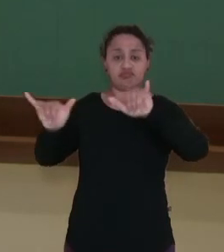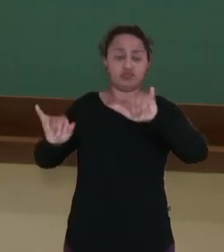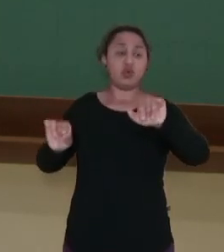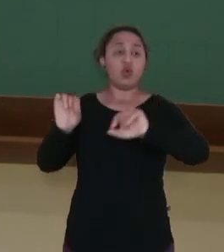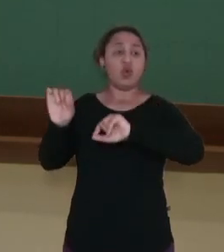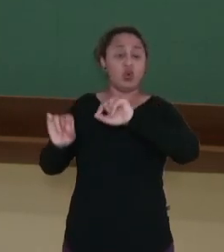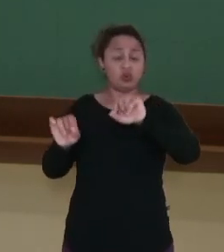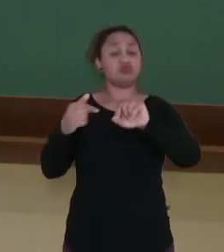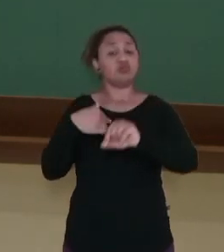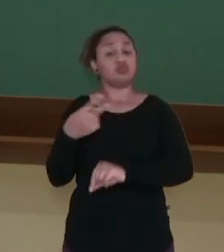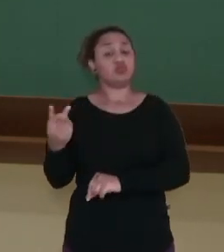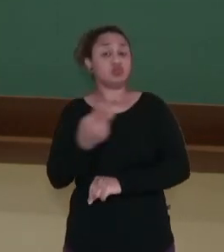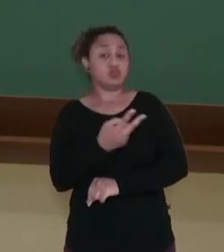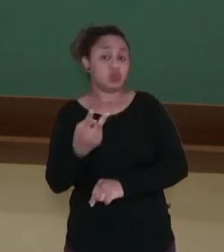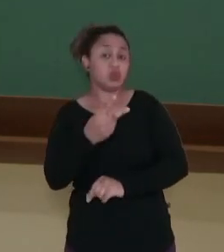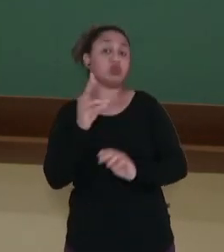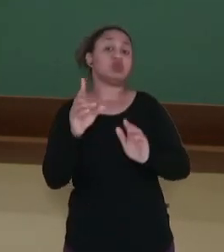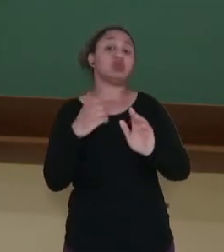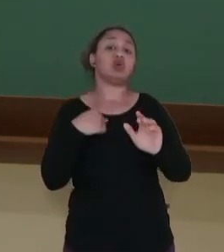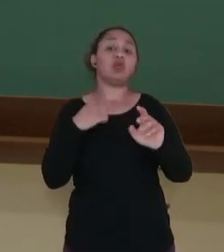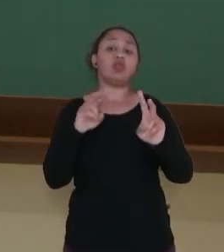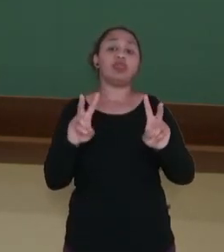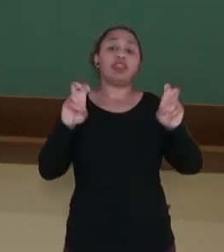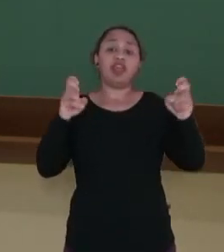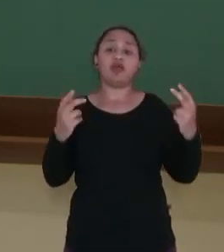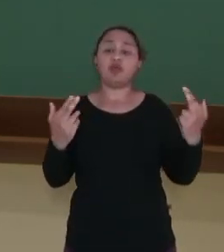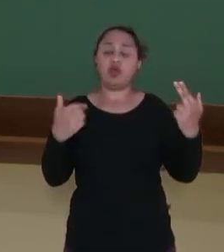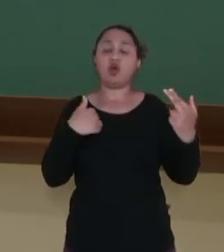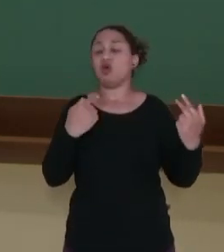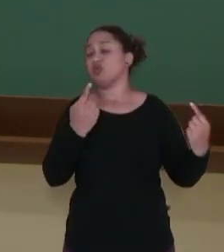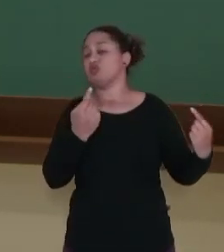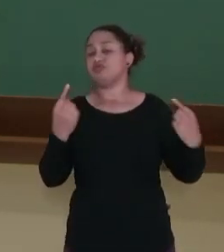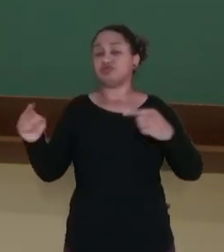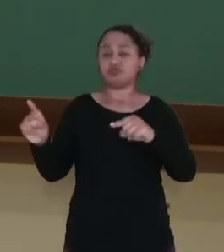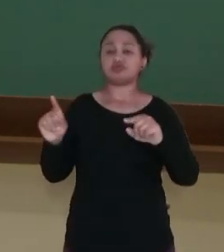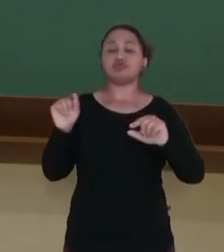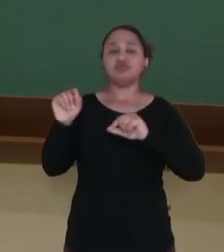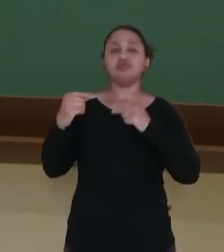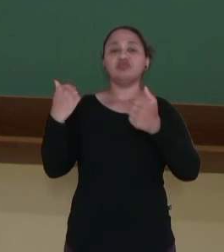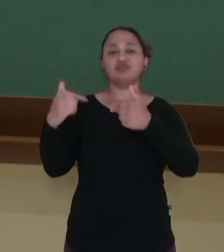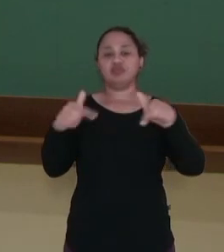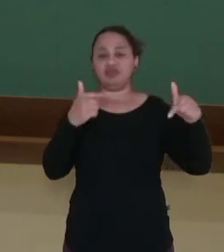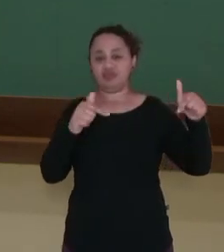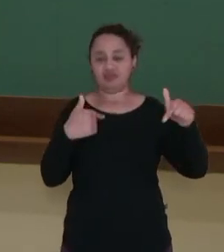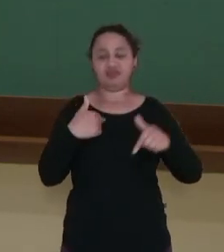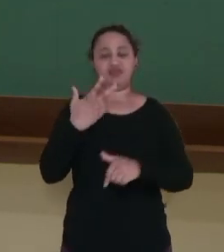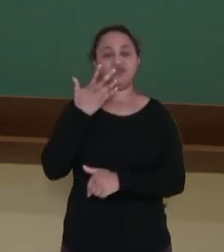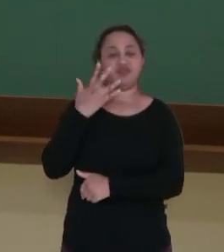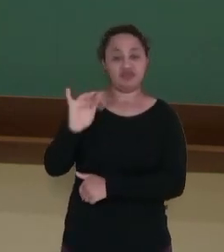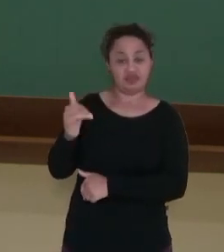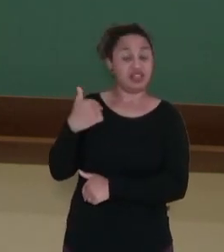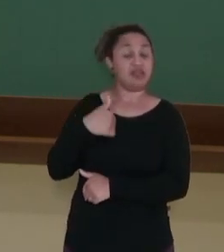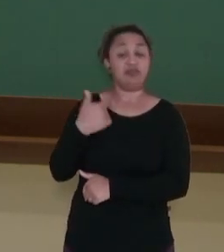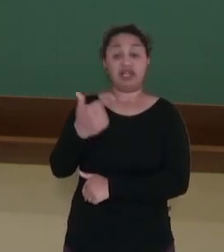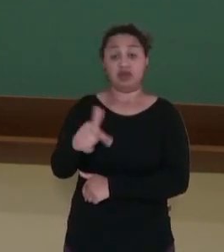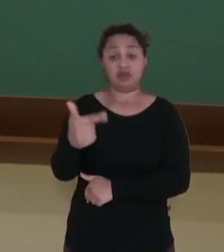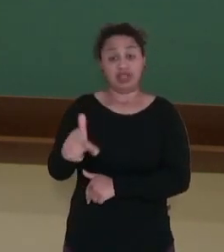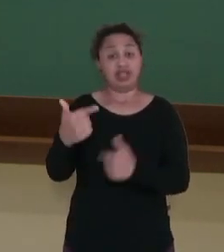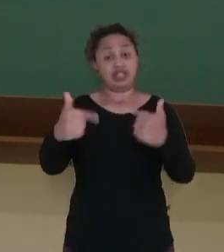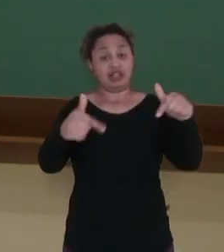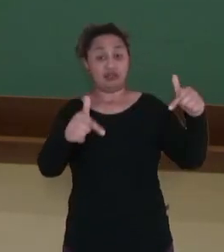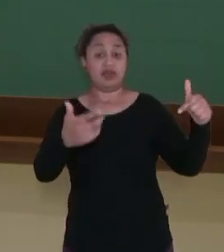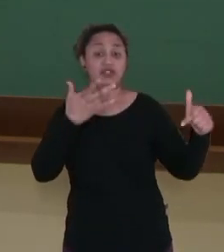notícia, falam sobre o combate até a erradicação, ou seja, a eliminação do